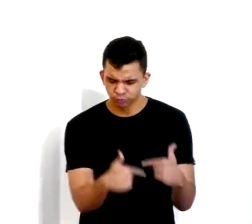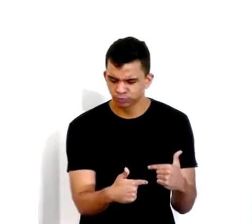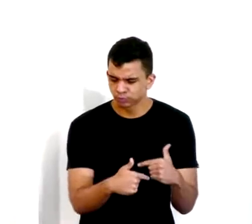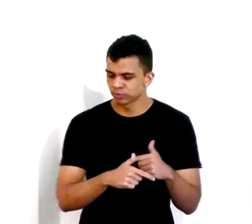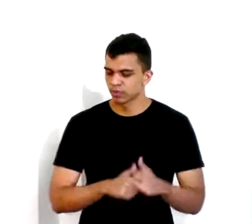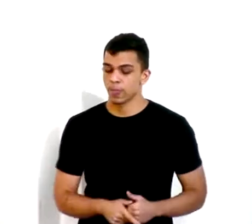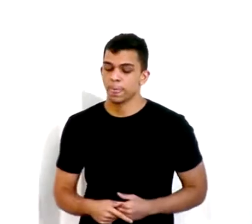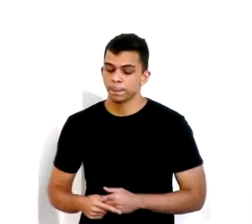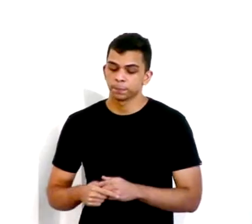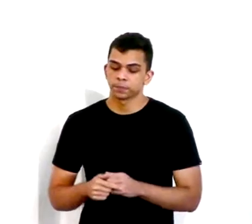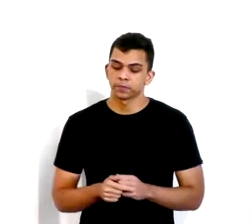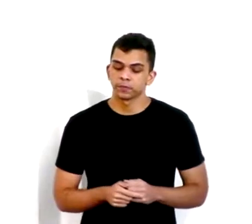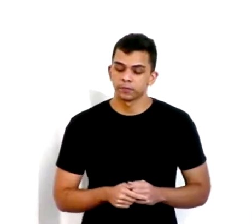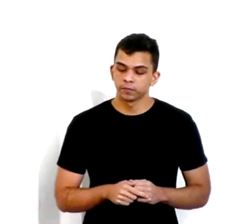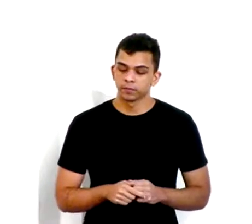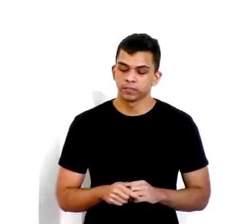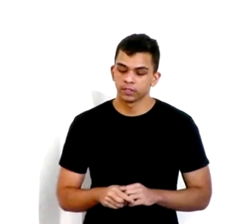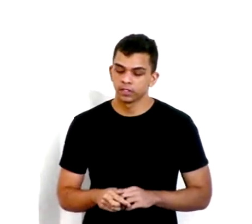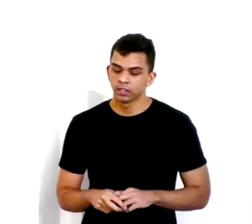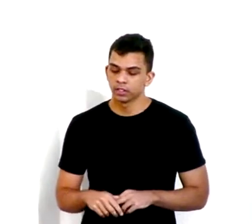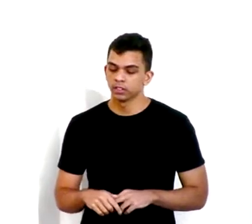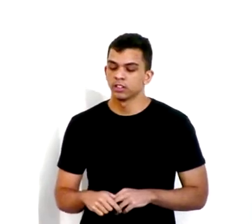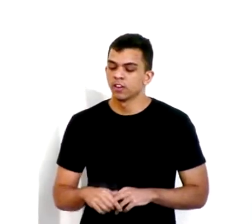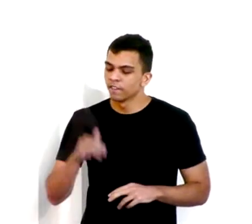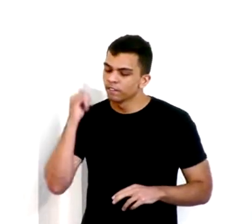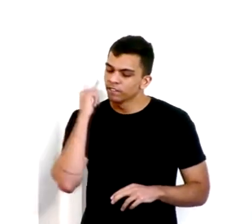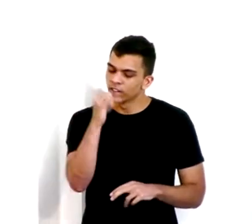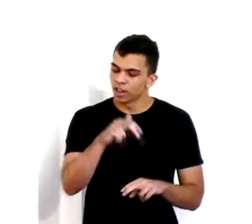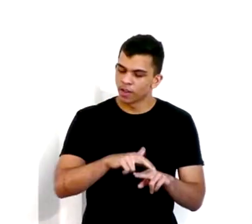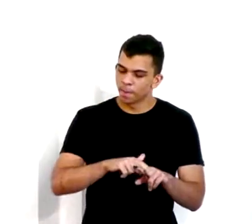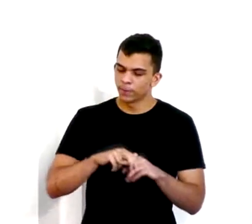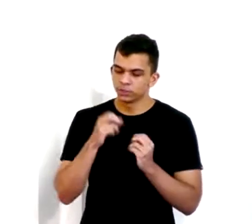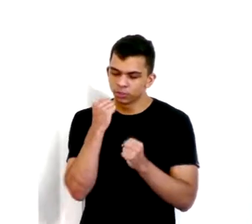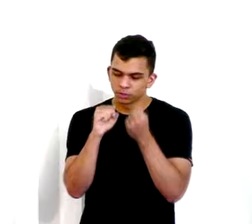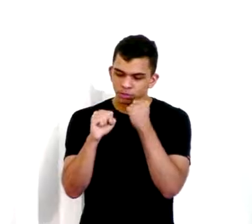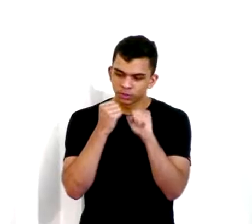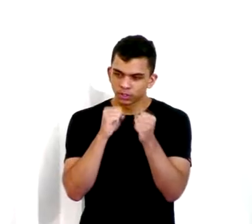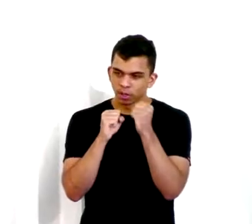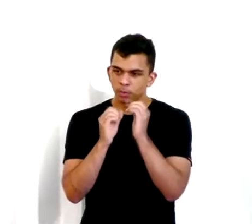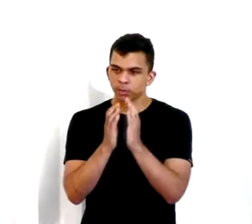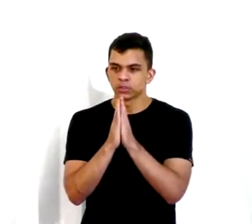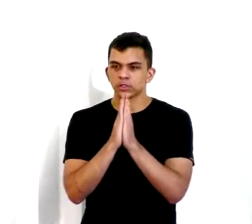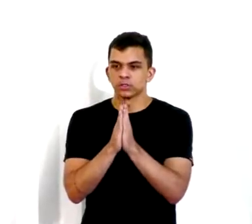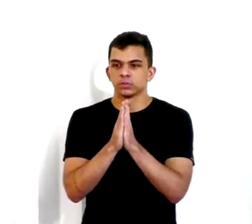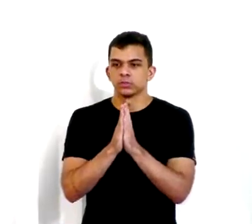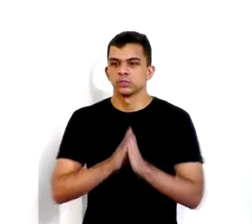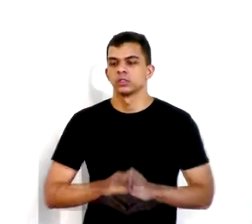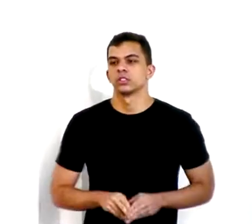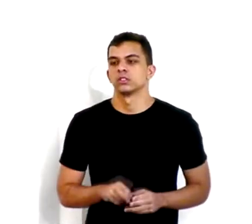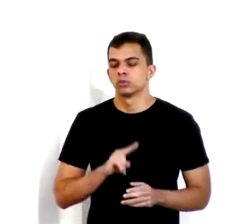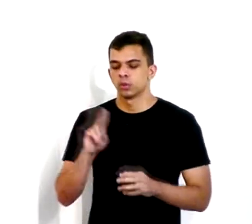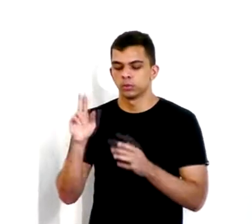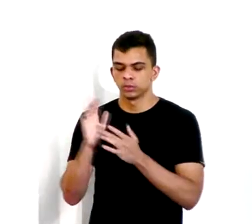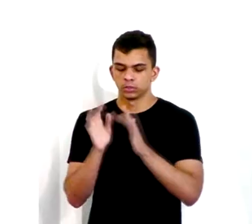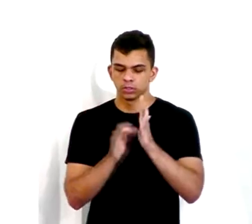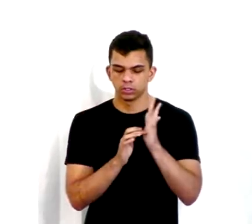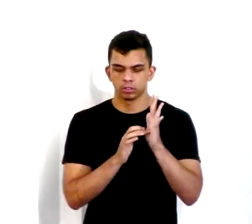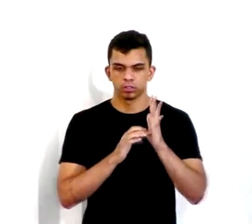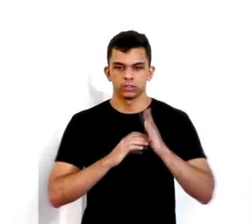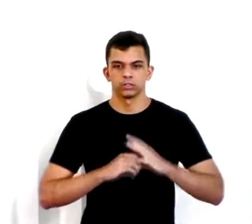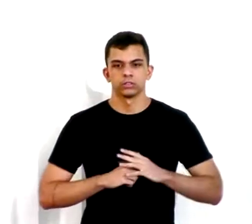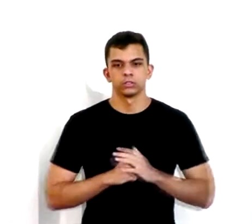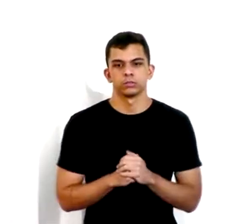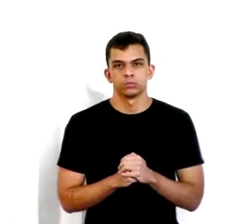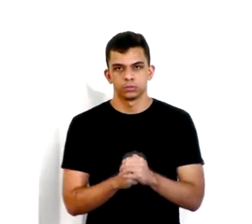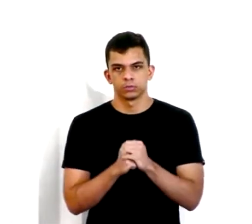nessa noite através deste salmo. Essa é a nossa oração. E nós a fazemos no nome de